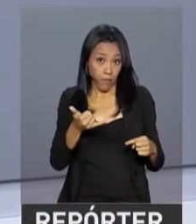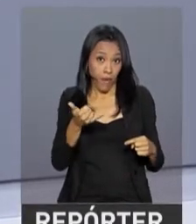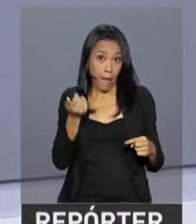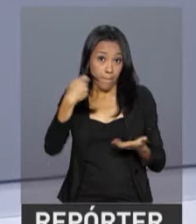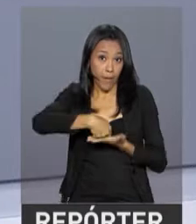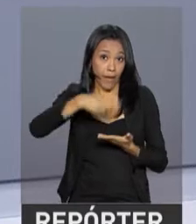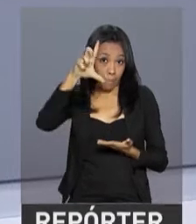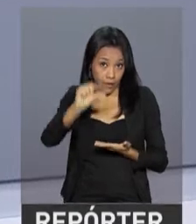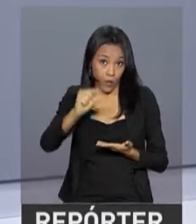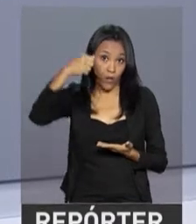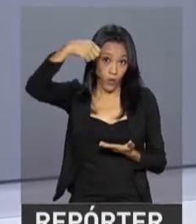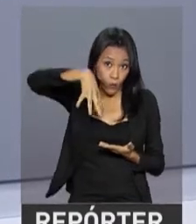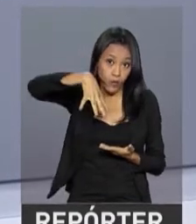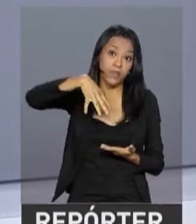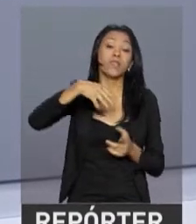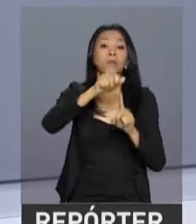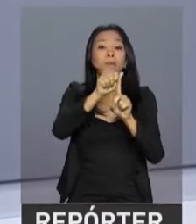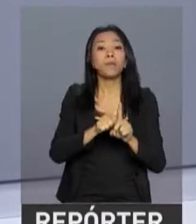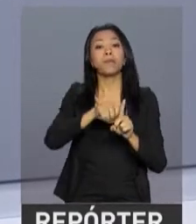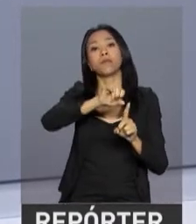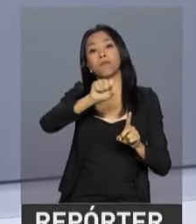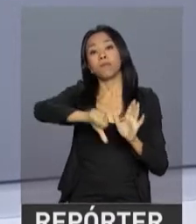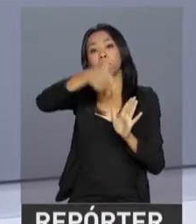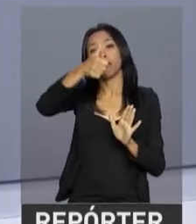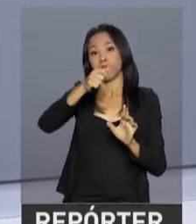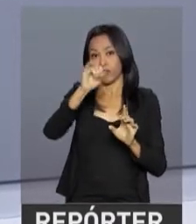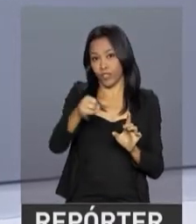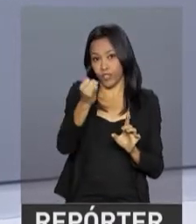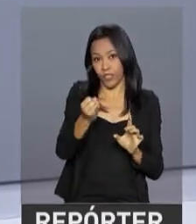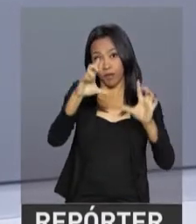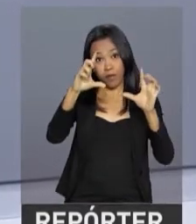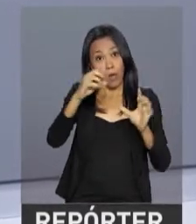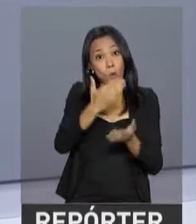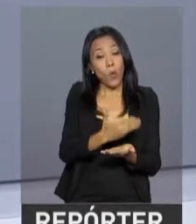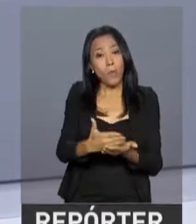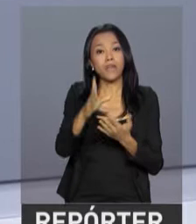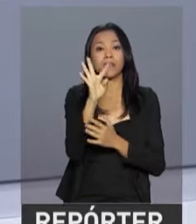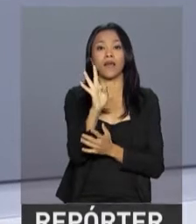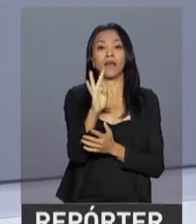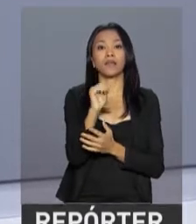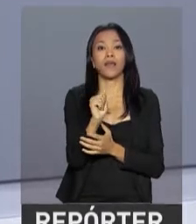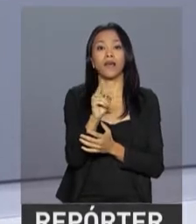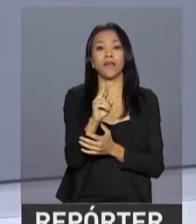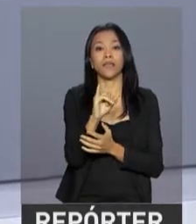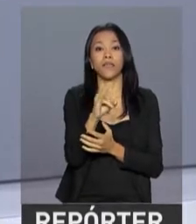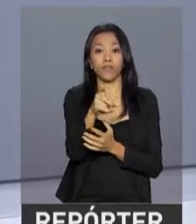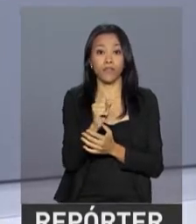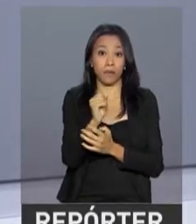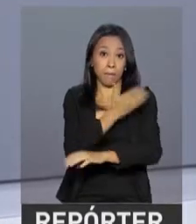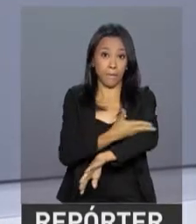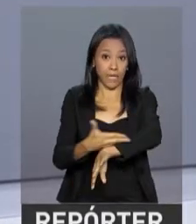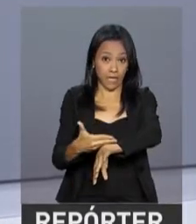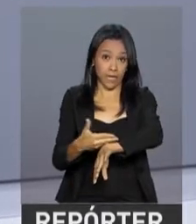a partir de 1º de janeiro a tarifa branca entre em vigor e pessoas que consomem em média 500 quilowatts por hora ao